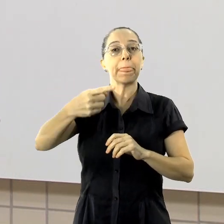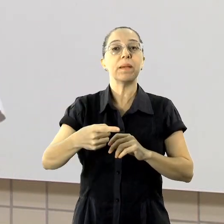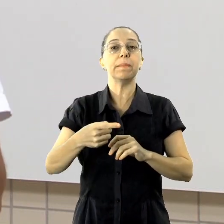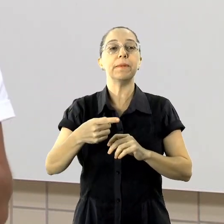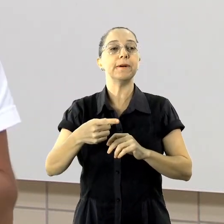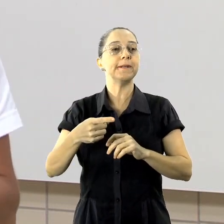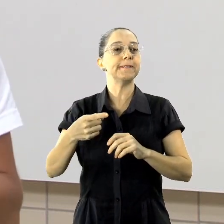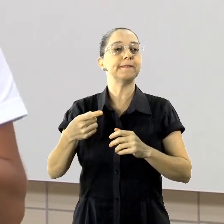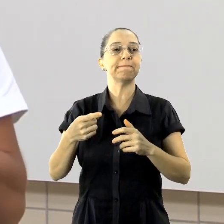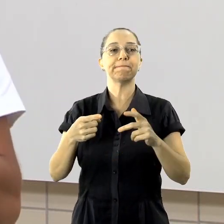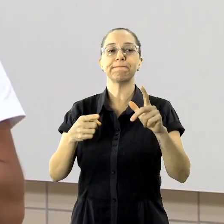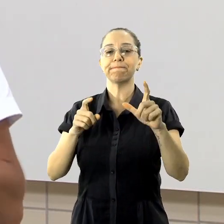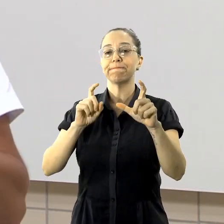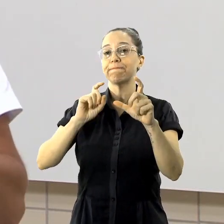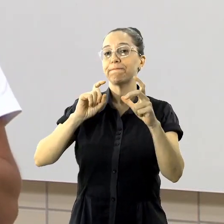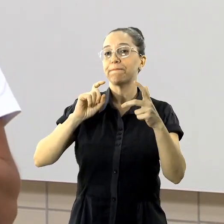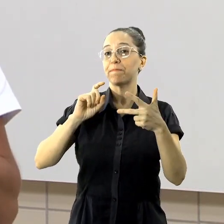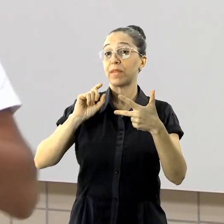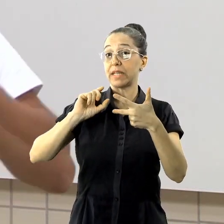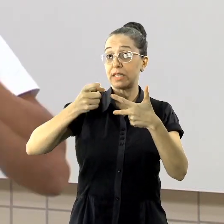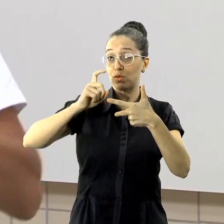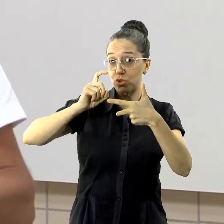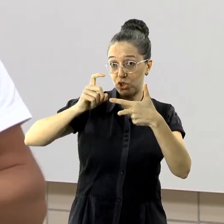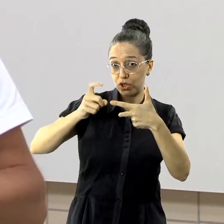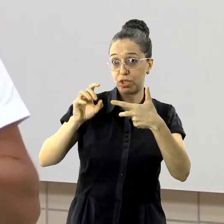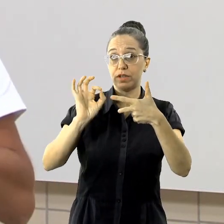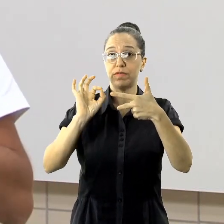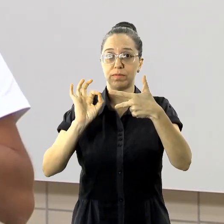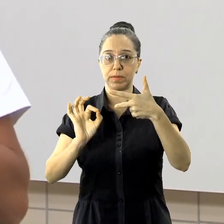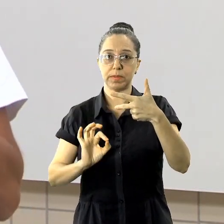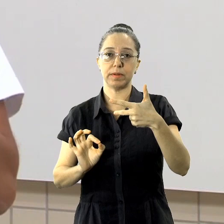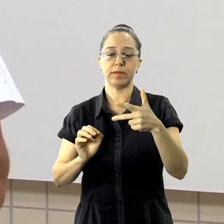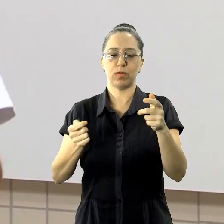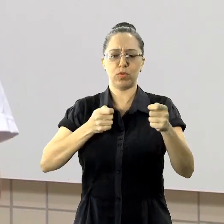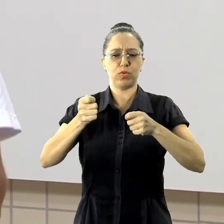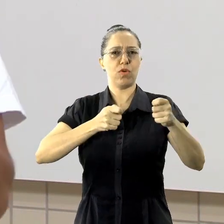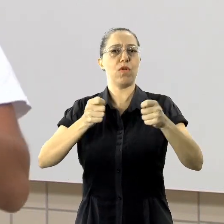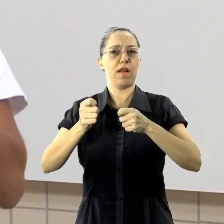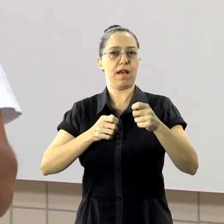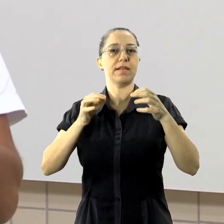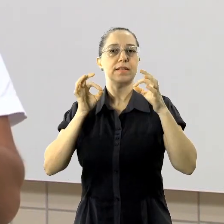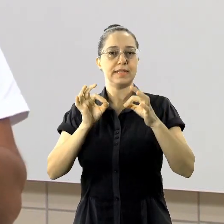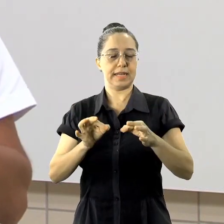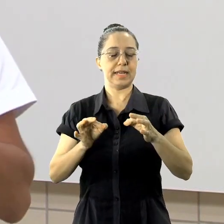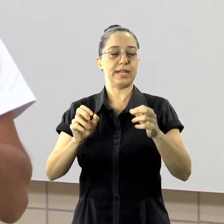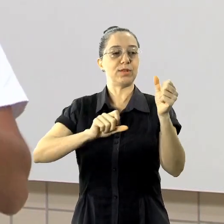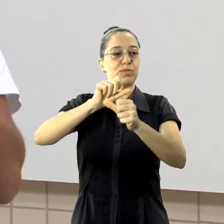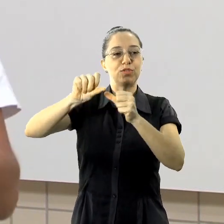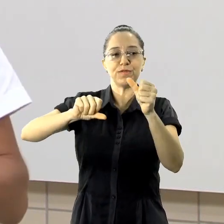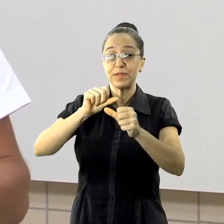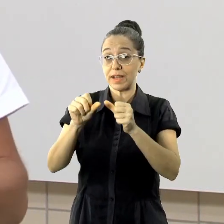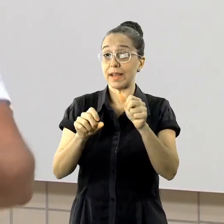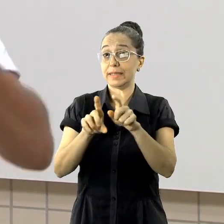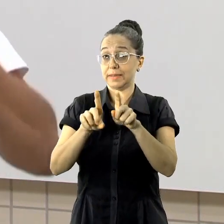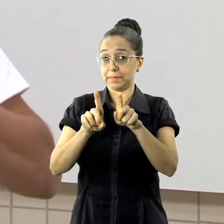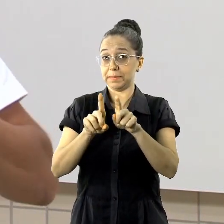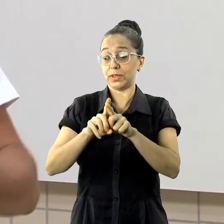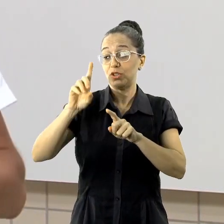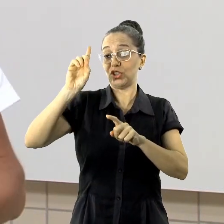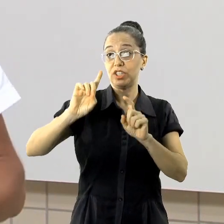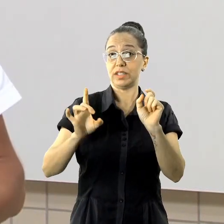mais censura, o Poder Executivo passou a controlar e modificar os direitos e